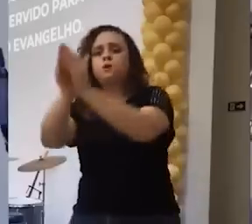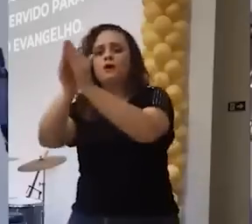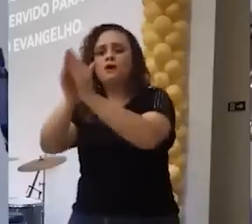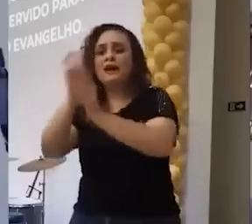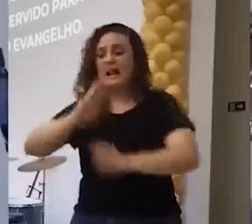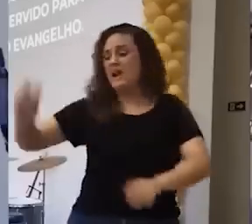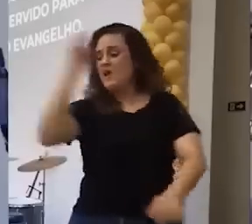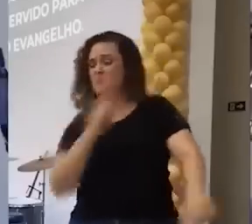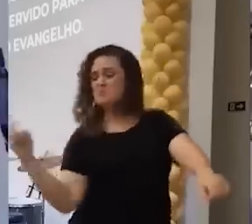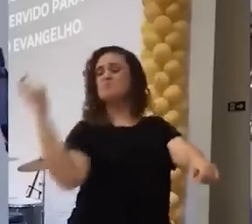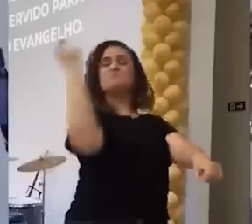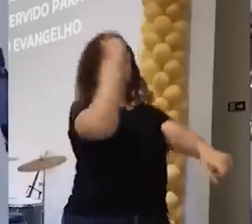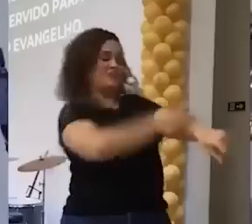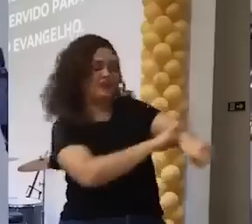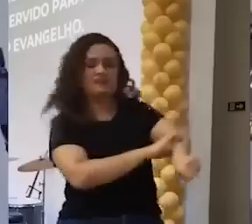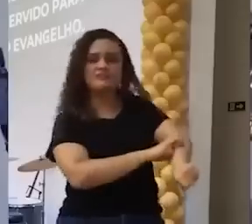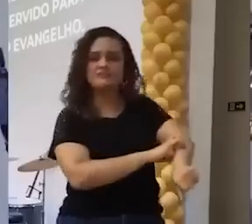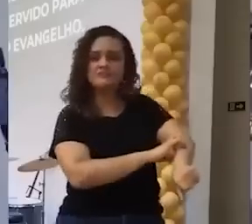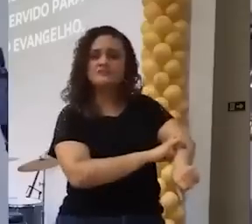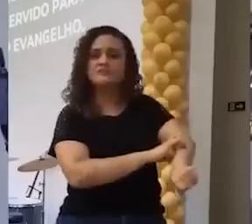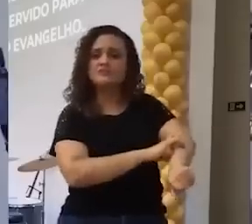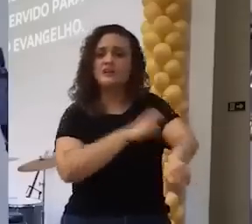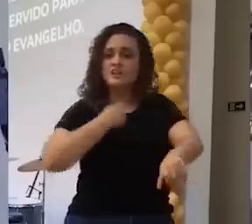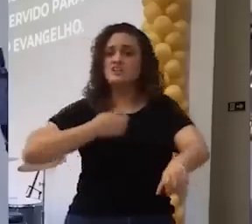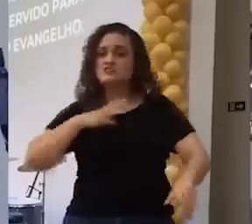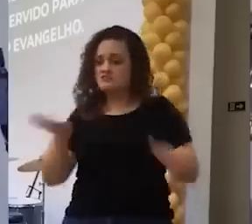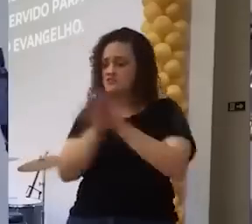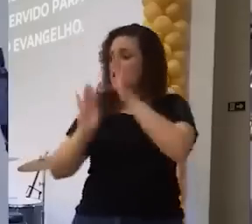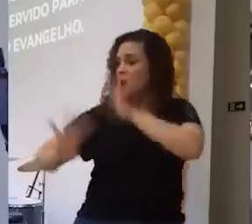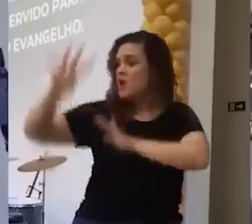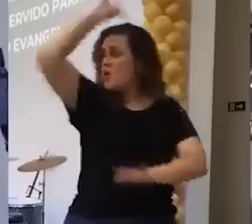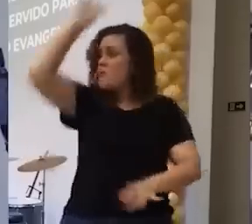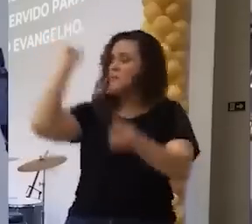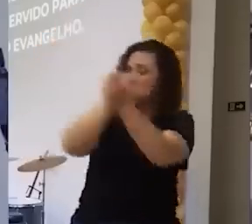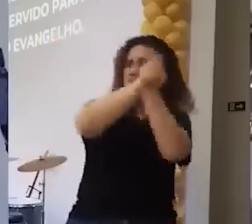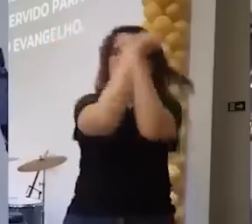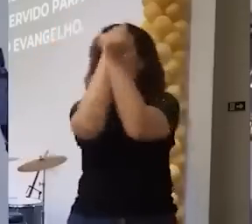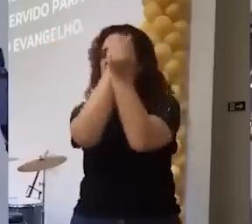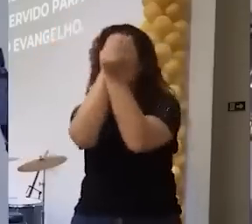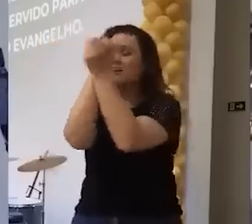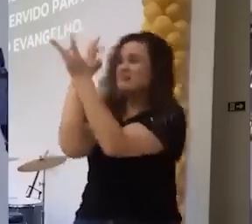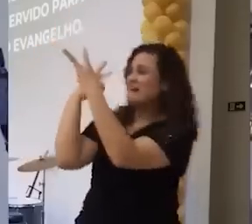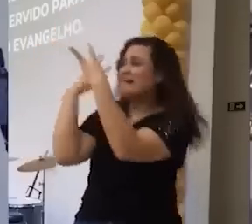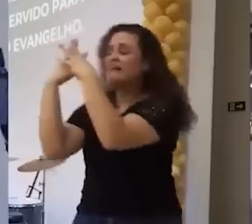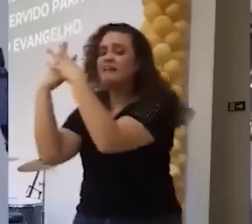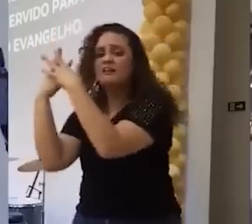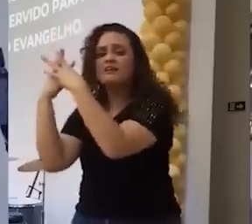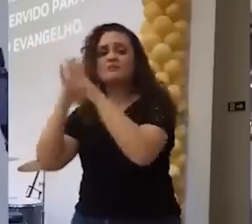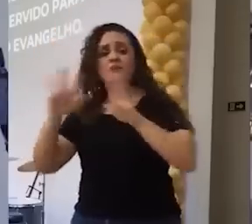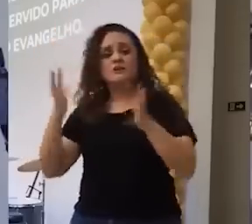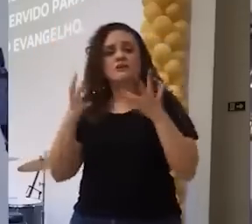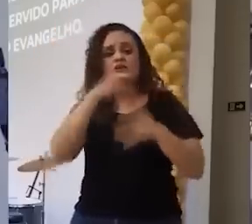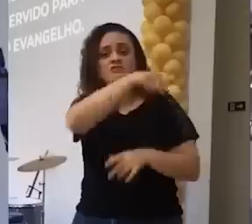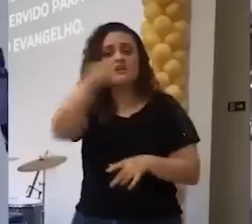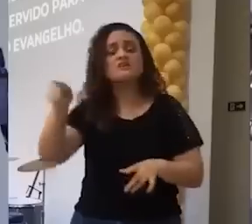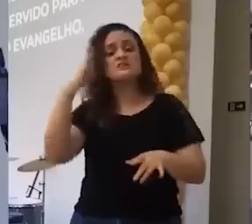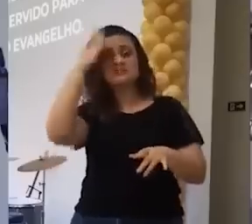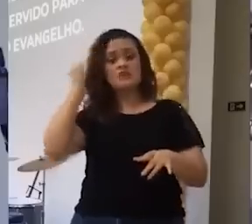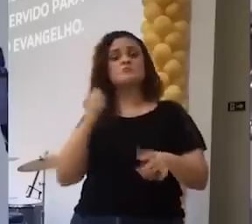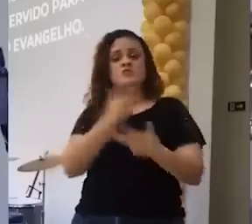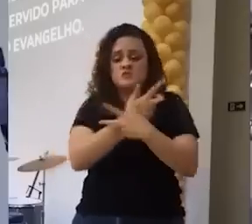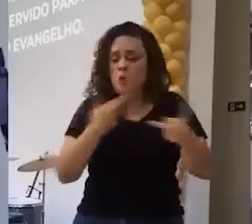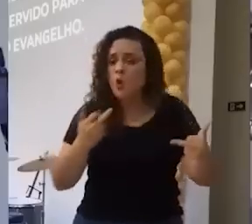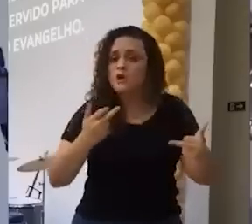cobra em Malta, eu cheguei em Roma preso e algemado. Mas eu quero que vocês saibam que essas circunstâncias contribuíram para